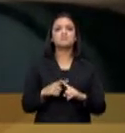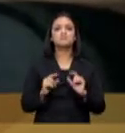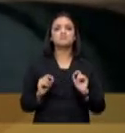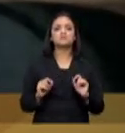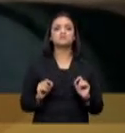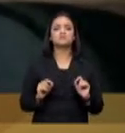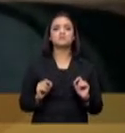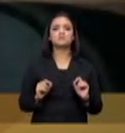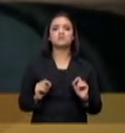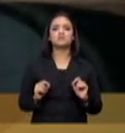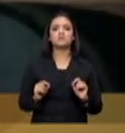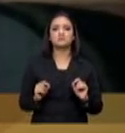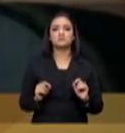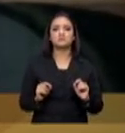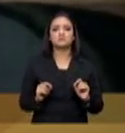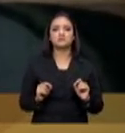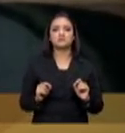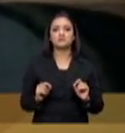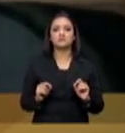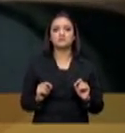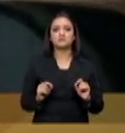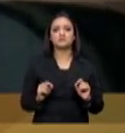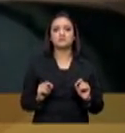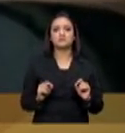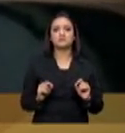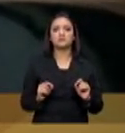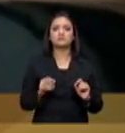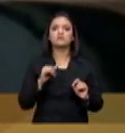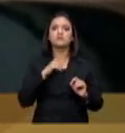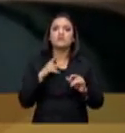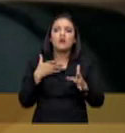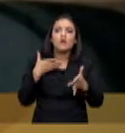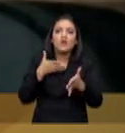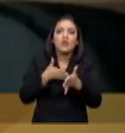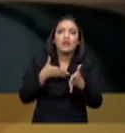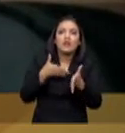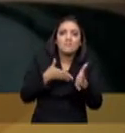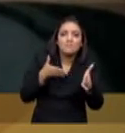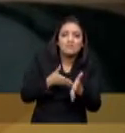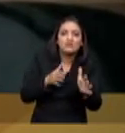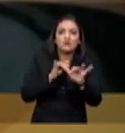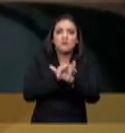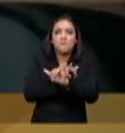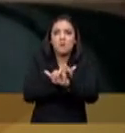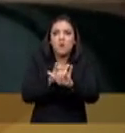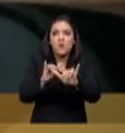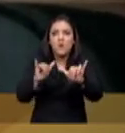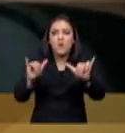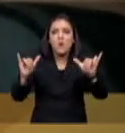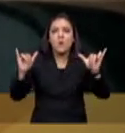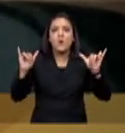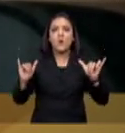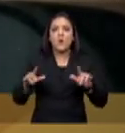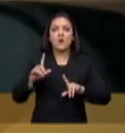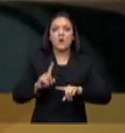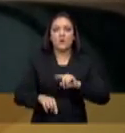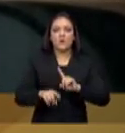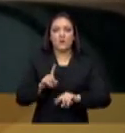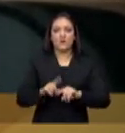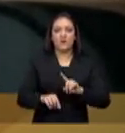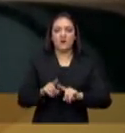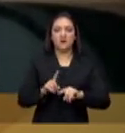ilustre acadêmico, uma restrição total à publicidade de um determinado produto ou a